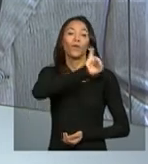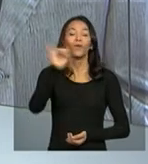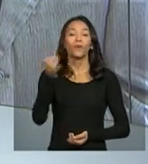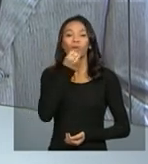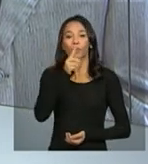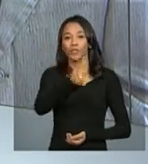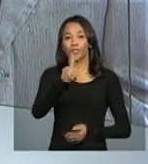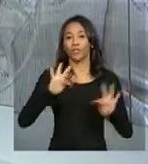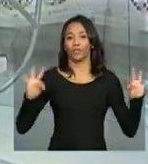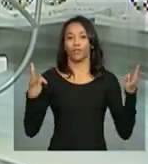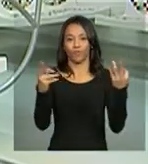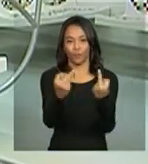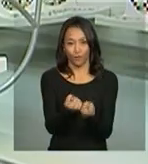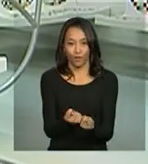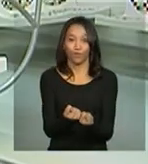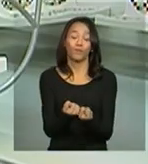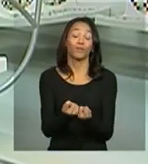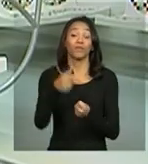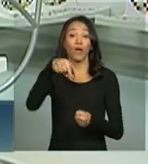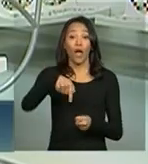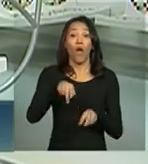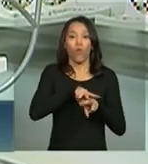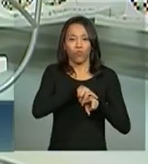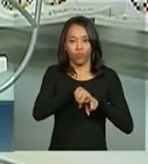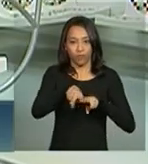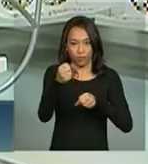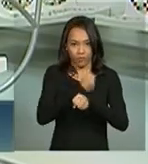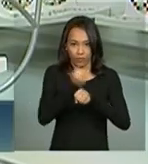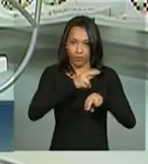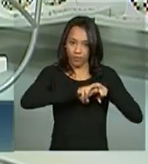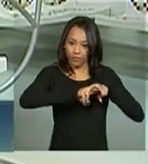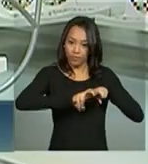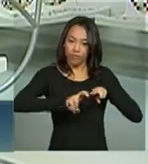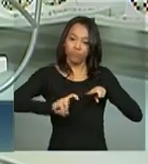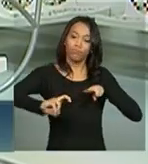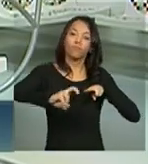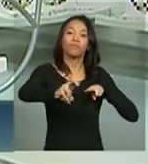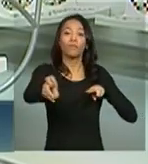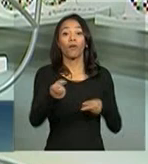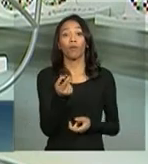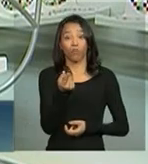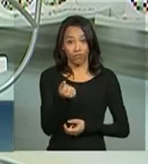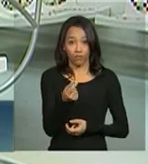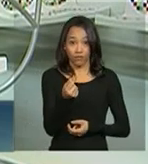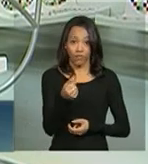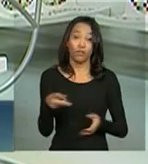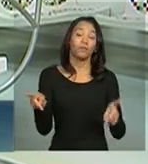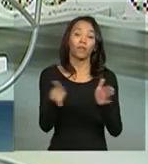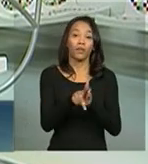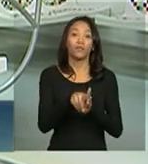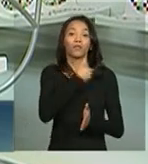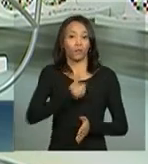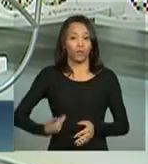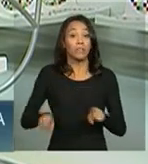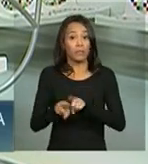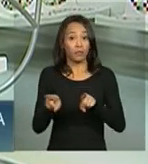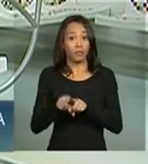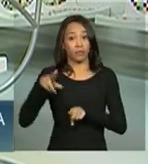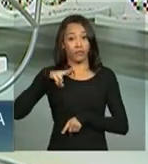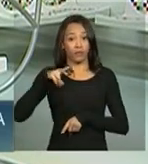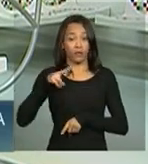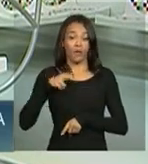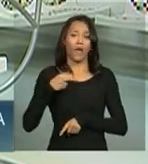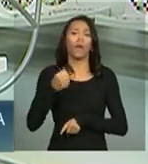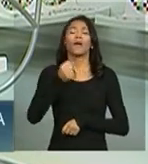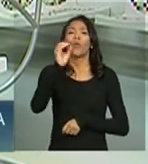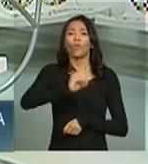a você e a todos. O metrô da capital baiana está sendo construído com recursos públicos e privados. Em outubro do ano